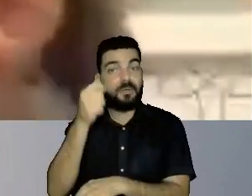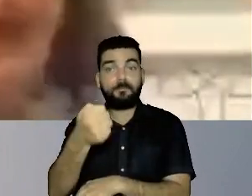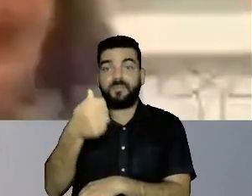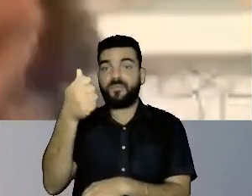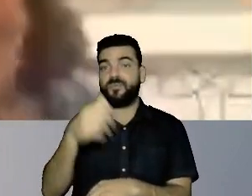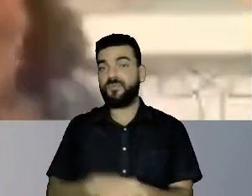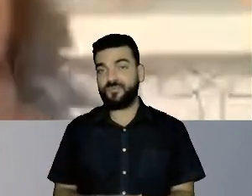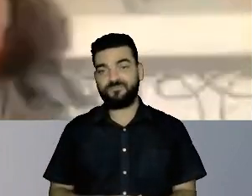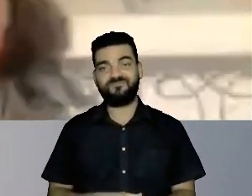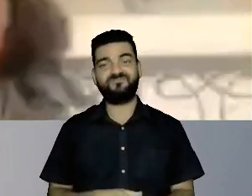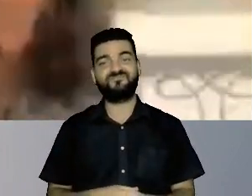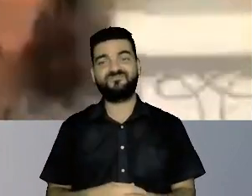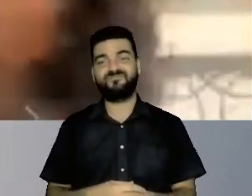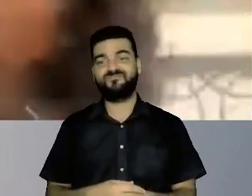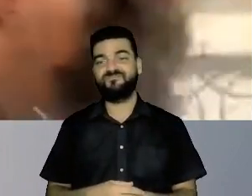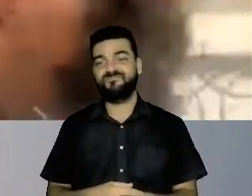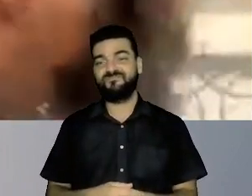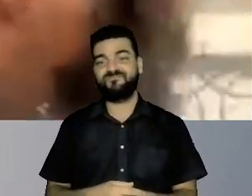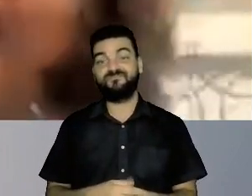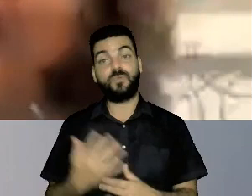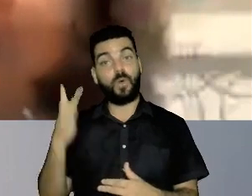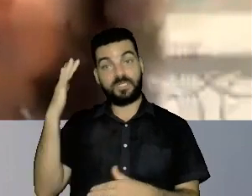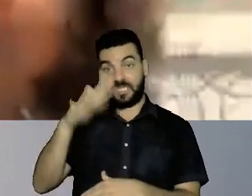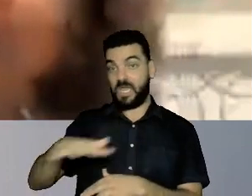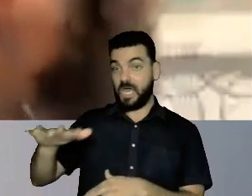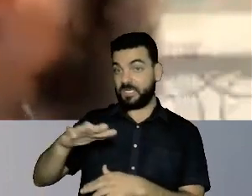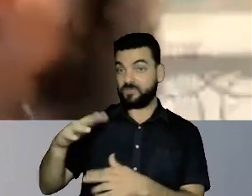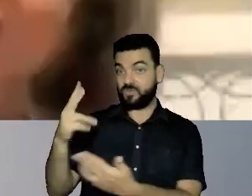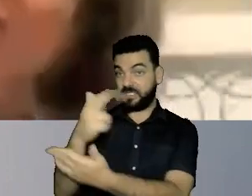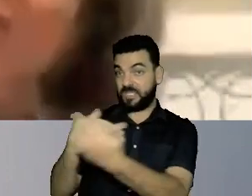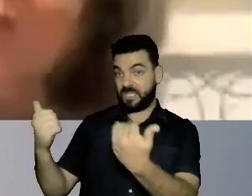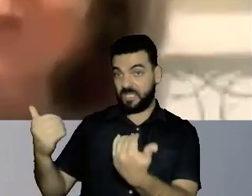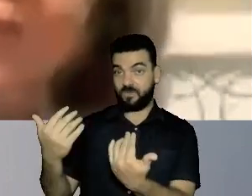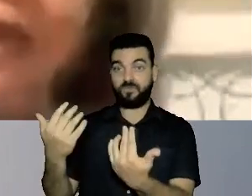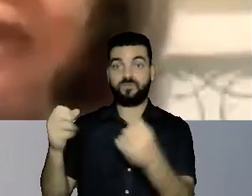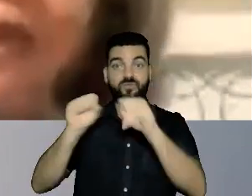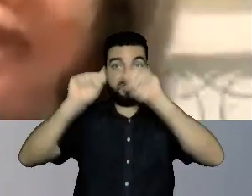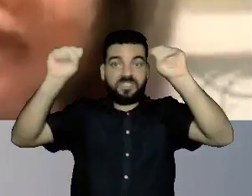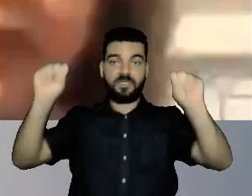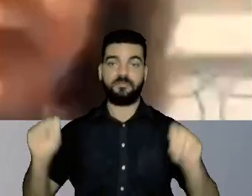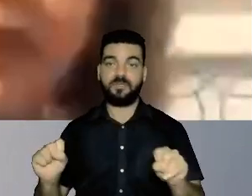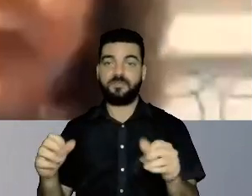E quem estudar mais lembra de outras, mas quem não estudar para nessas duas. Então,